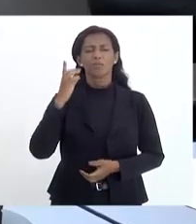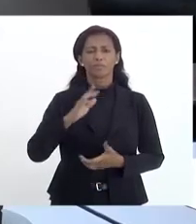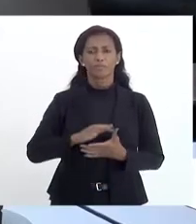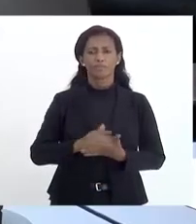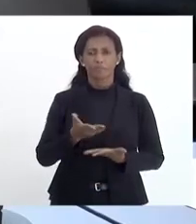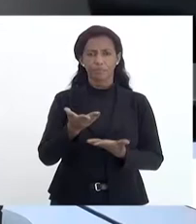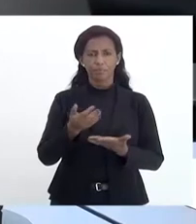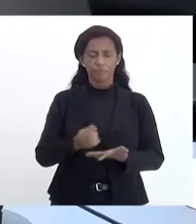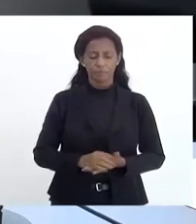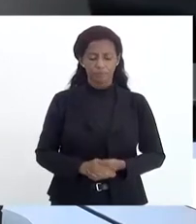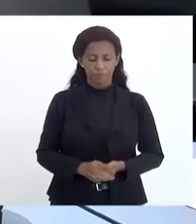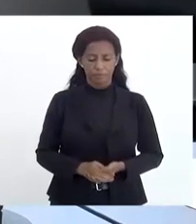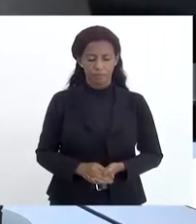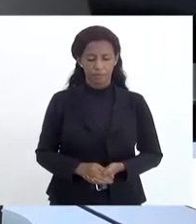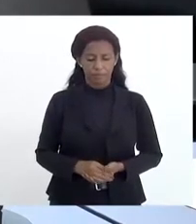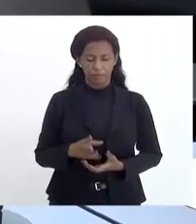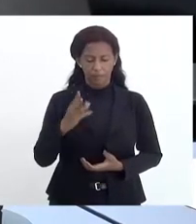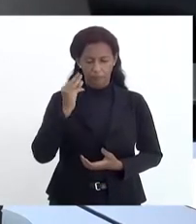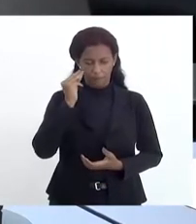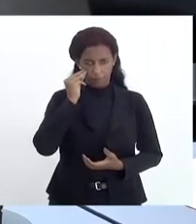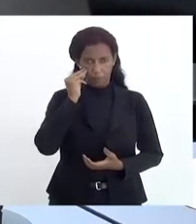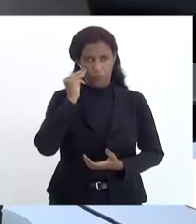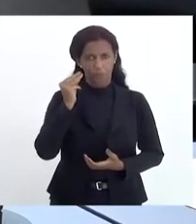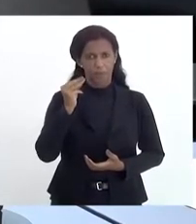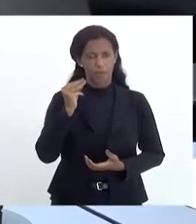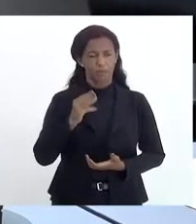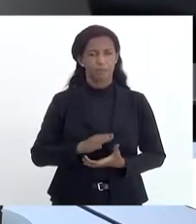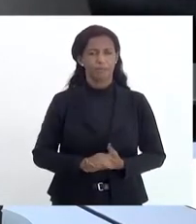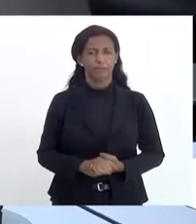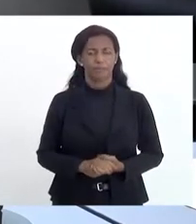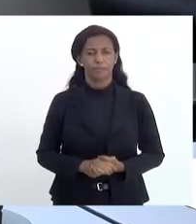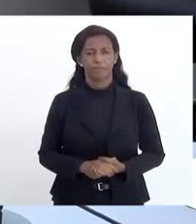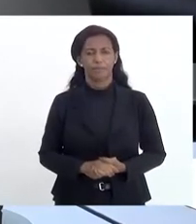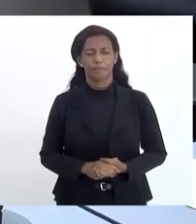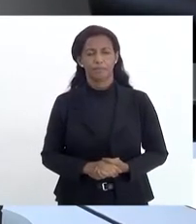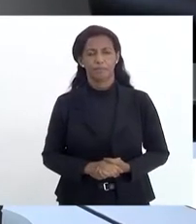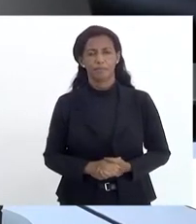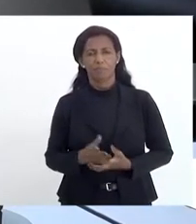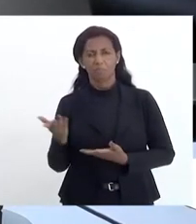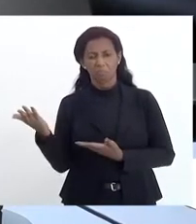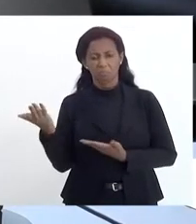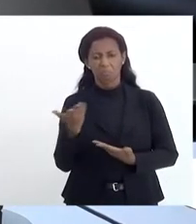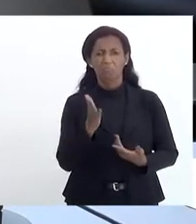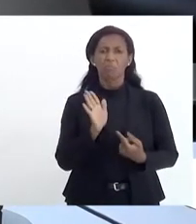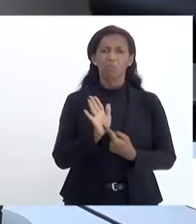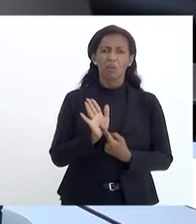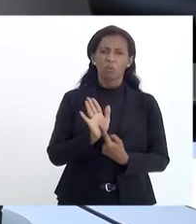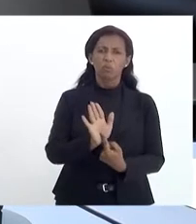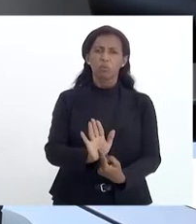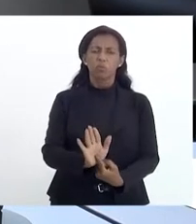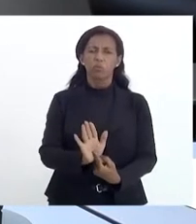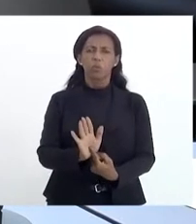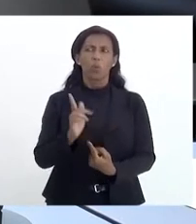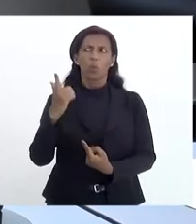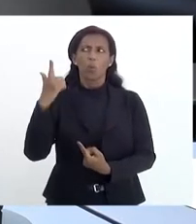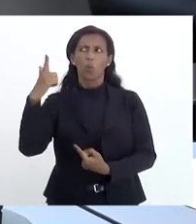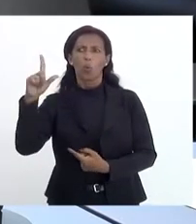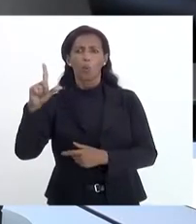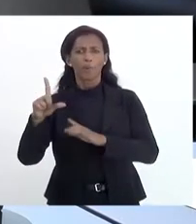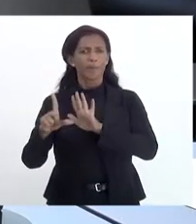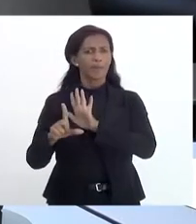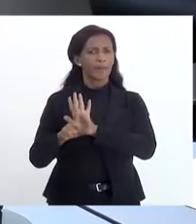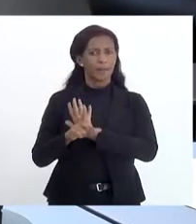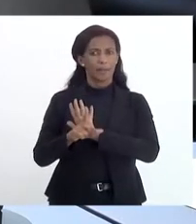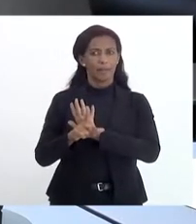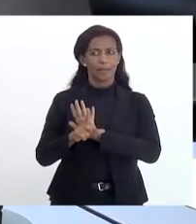deputada Mônica Francisco traz a lide a questão de uma outra lei, que até